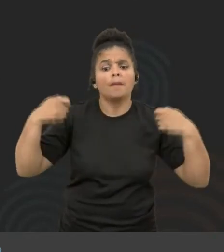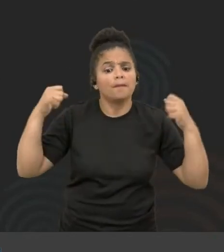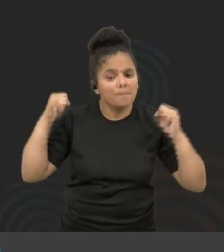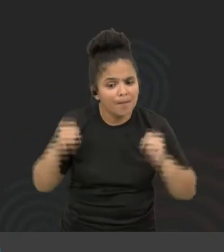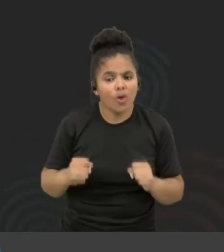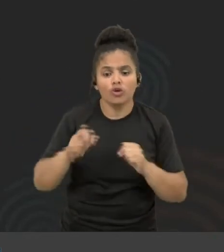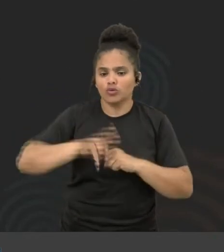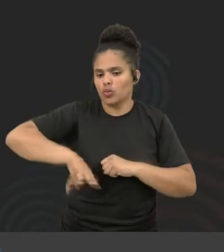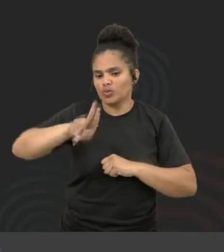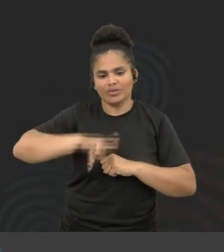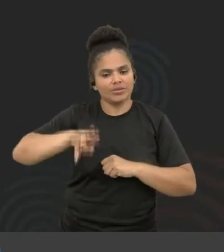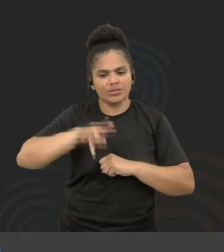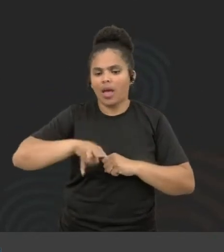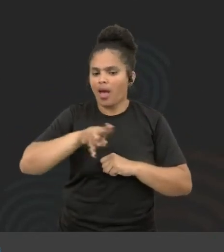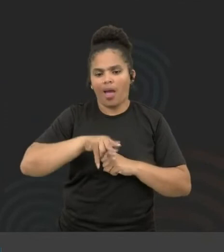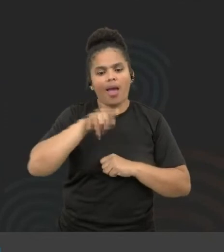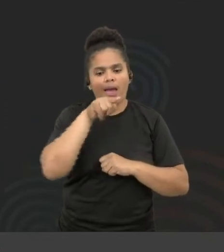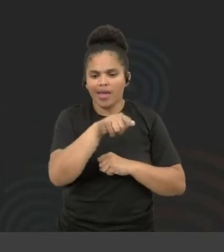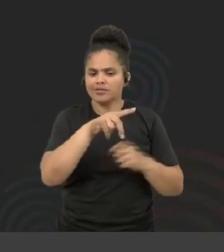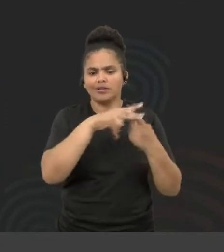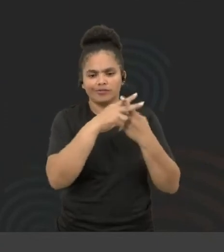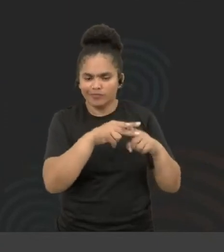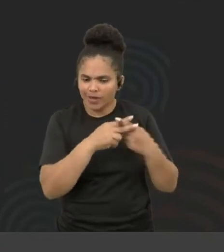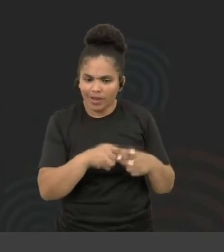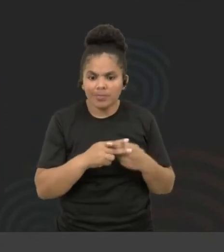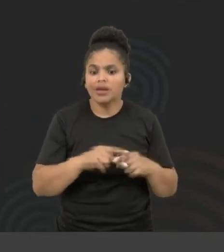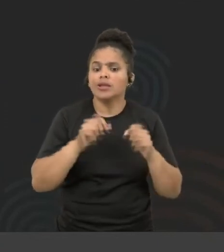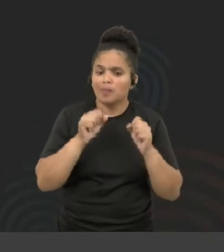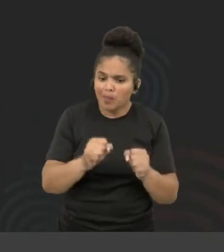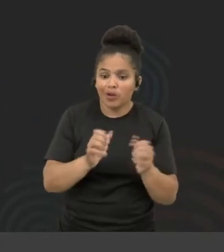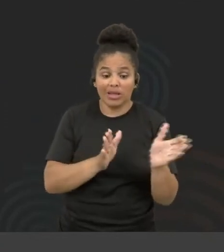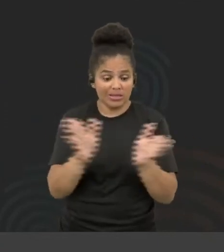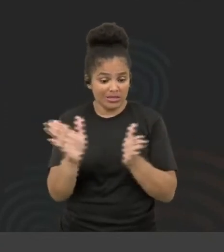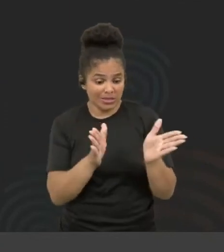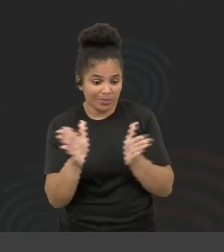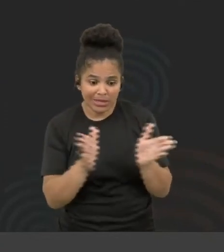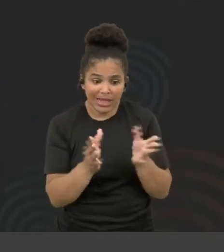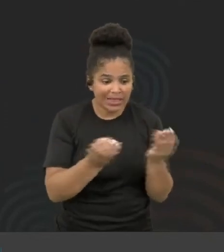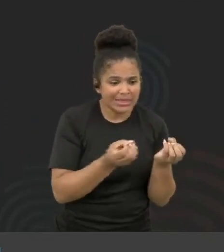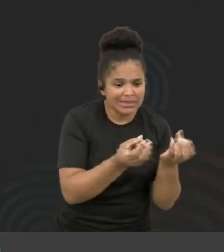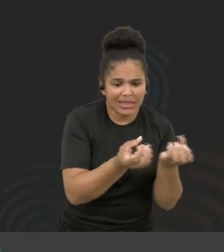para identificar barreiras e ajudar a reportar barreiras de acesso